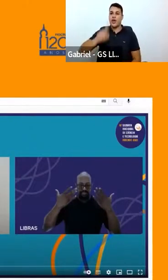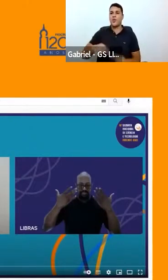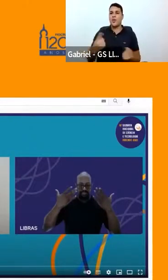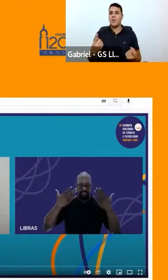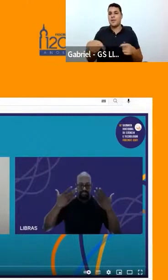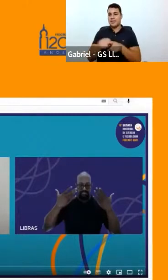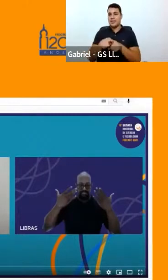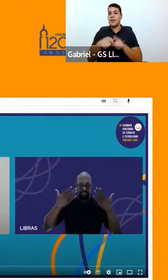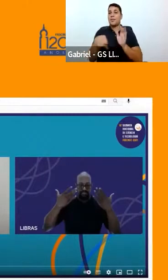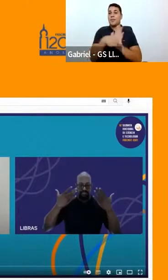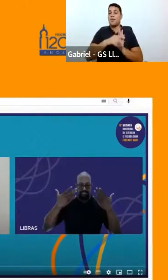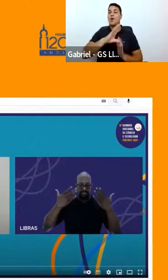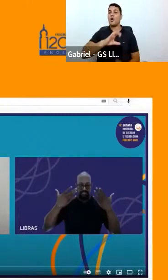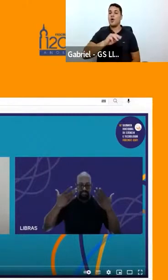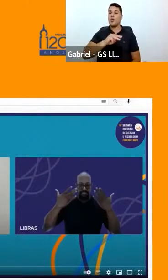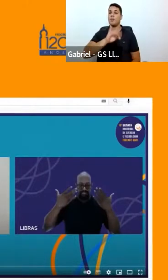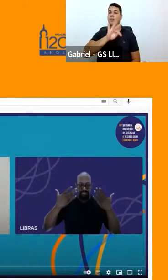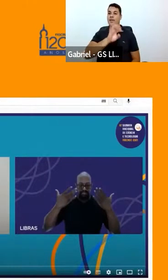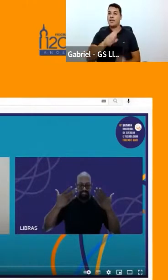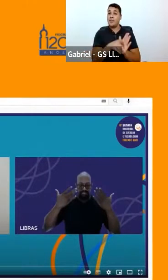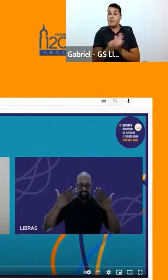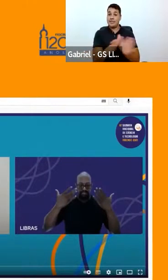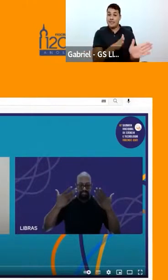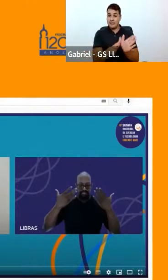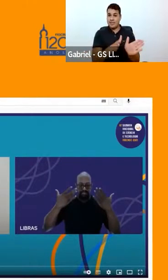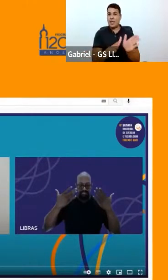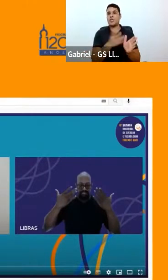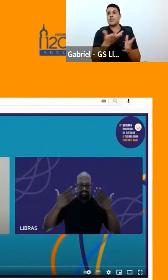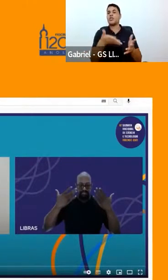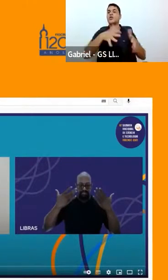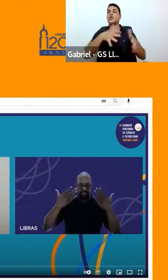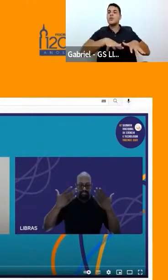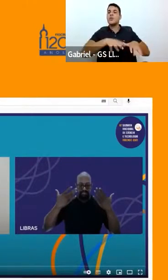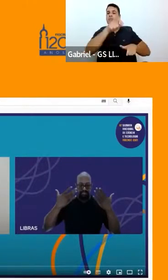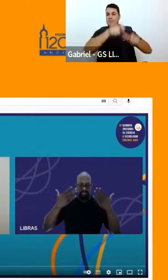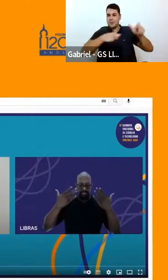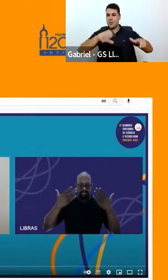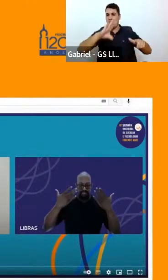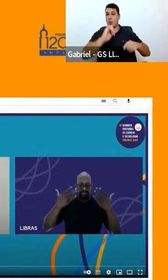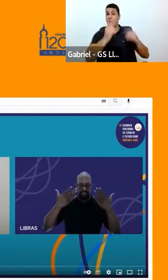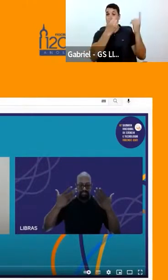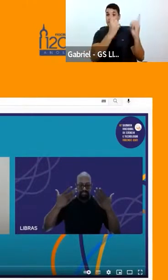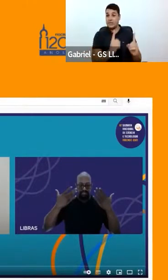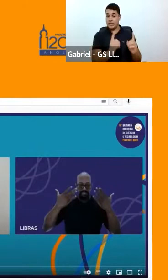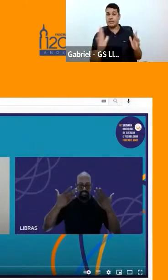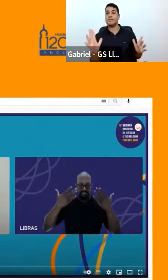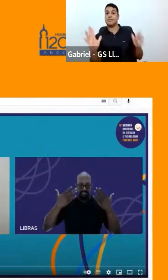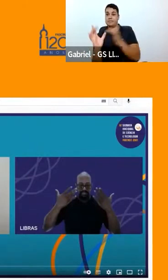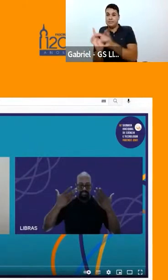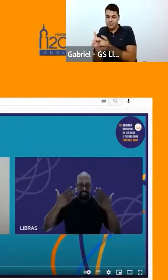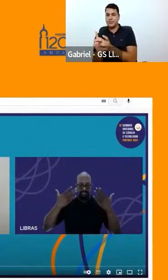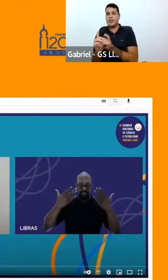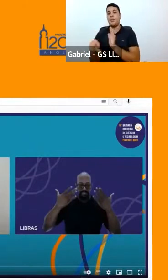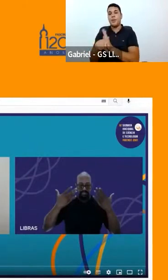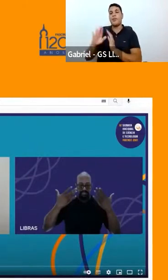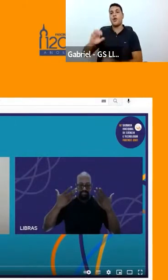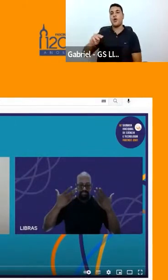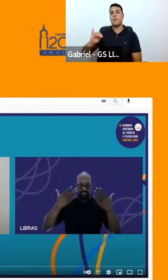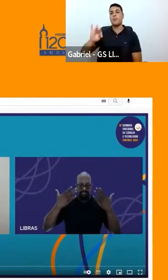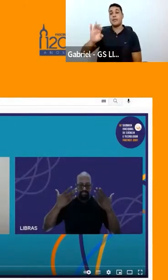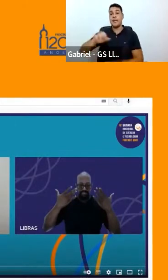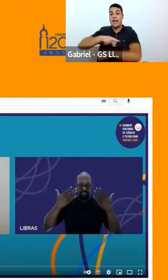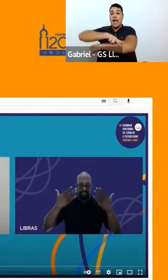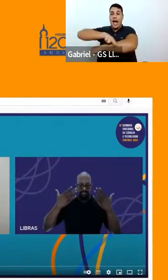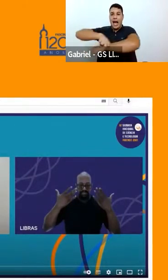Comitê pela Acessibilidade e Inclusão das Pessoas com Deficiência, juntamente com o Comitê para a Equidade de Gênero e Raça da Fiocruz, na Semana